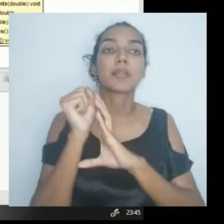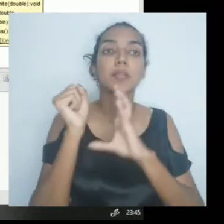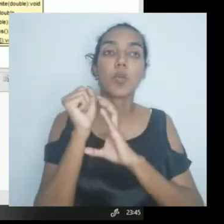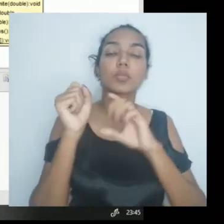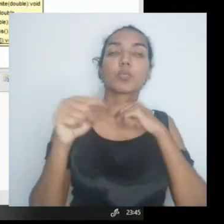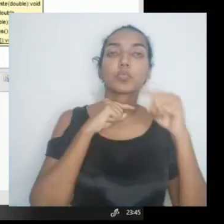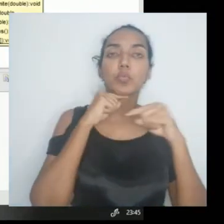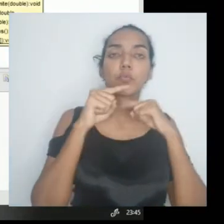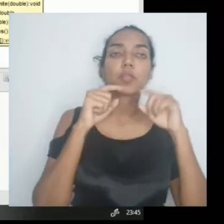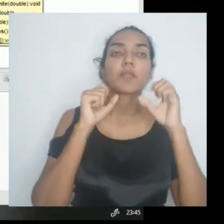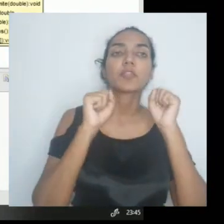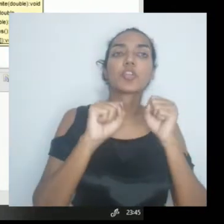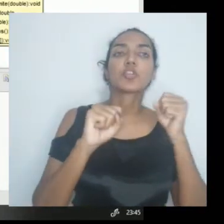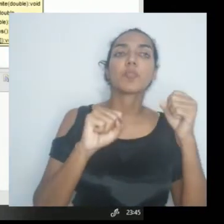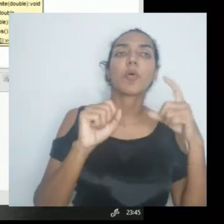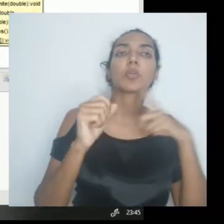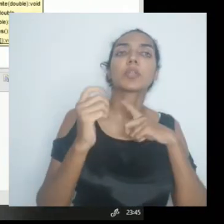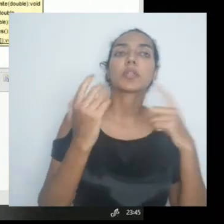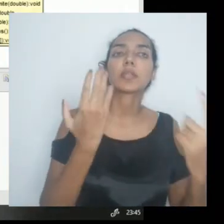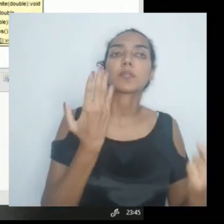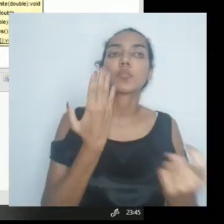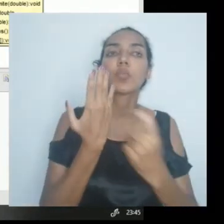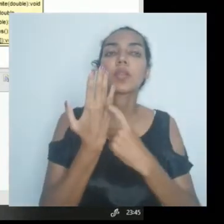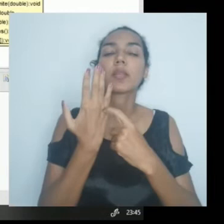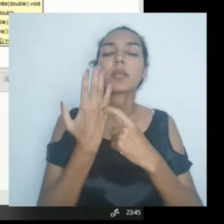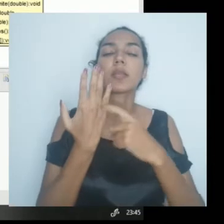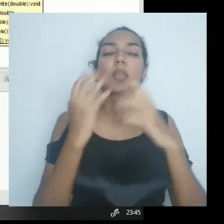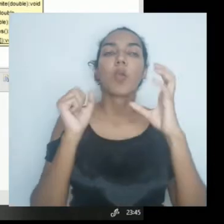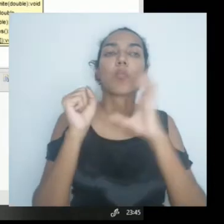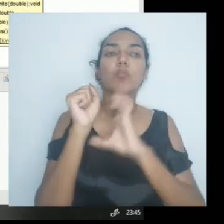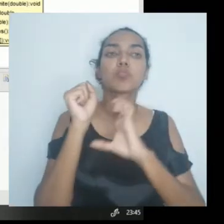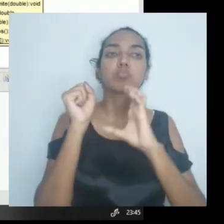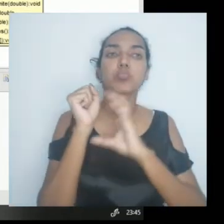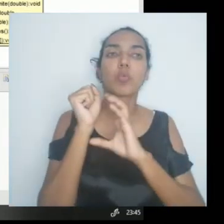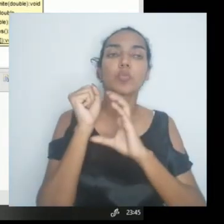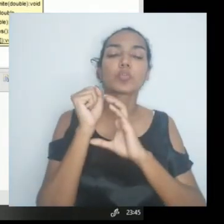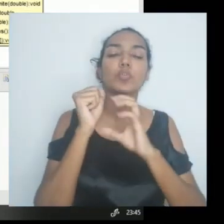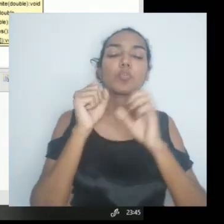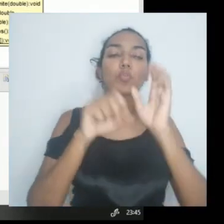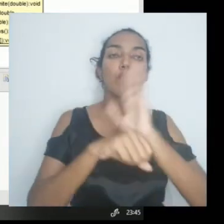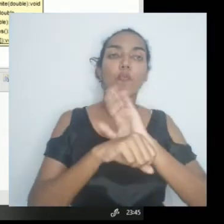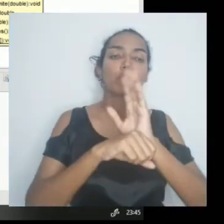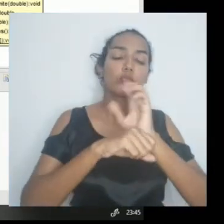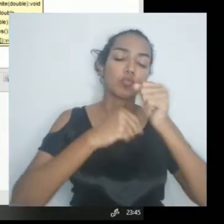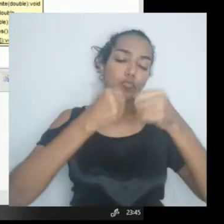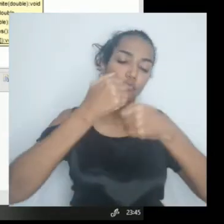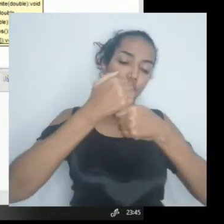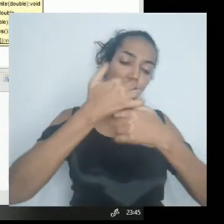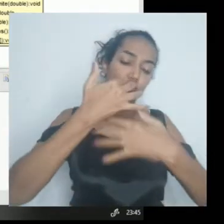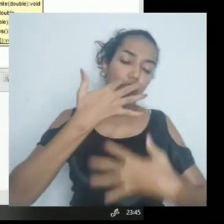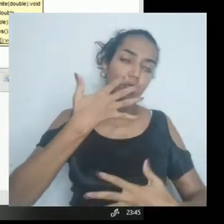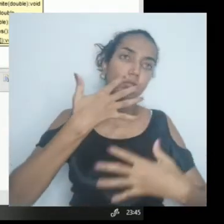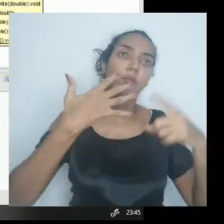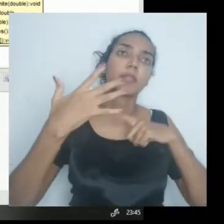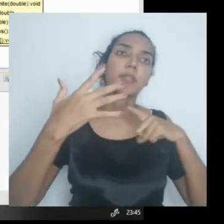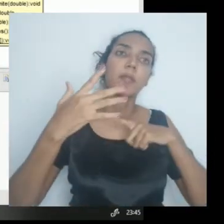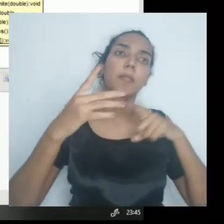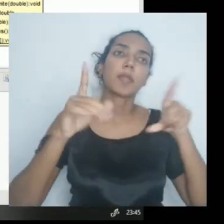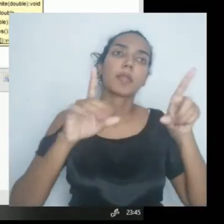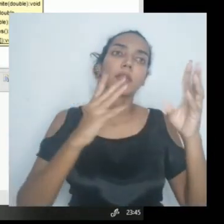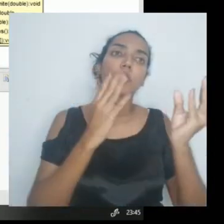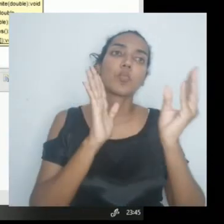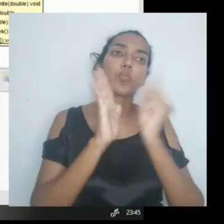disponibilizo na descrição do vídeo e no conteúdo do Google Classroom. O